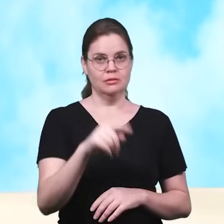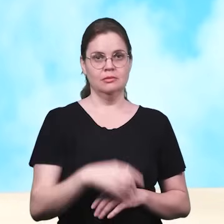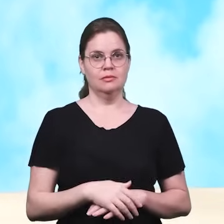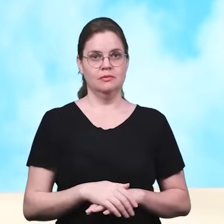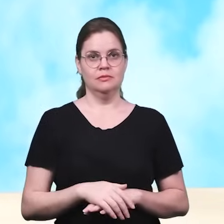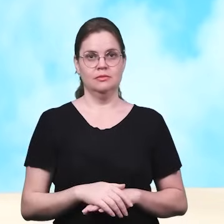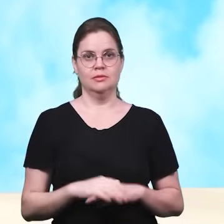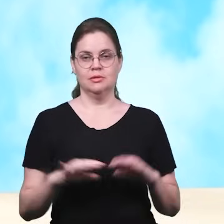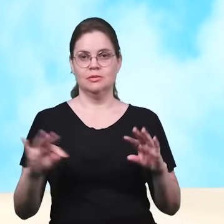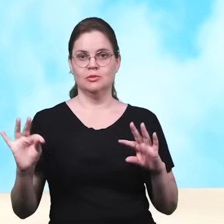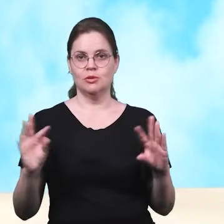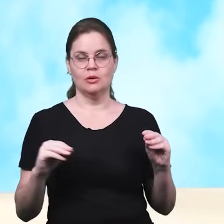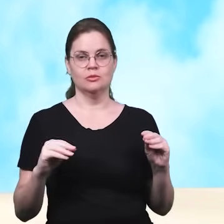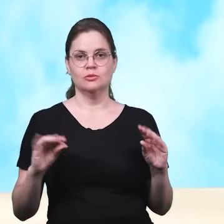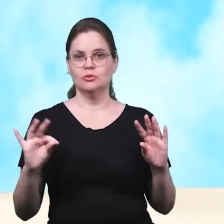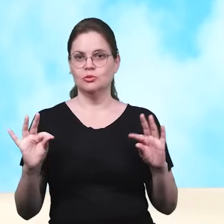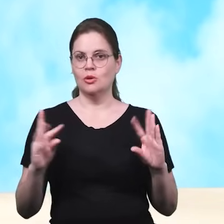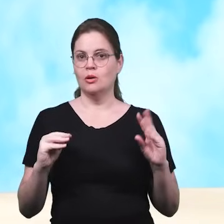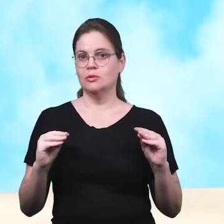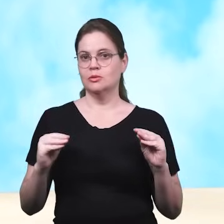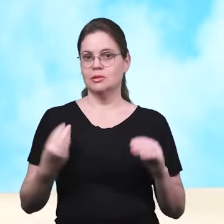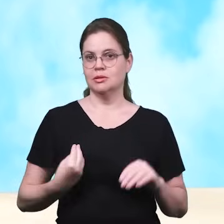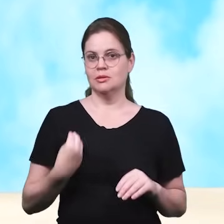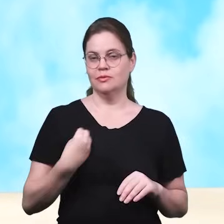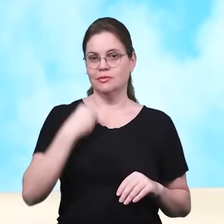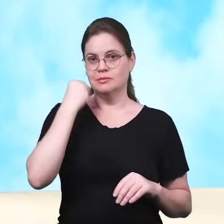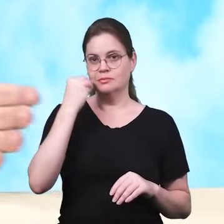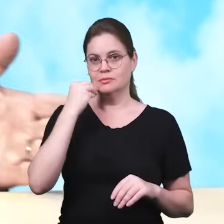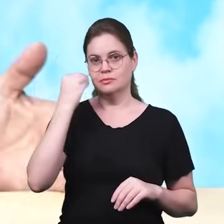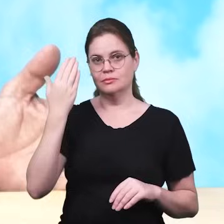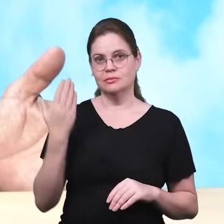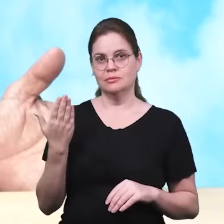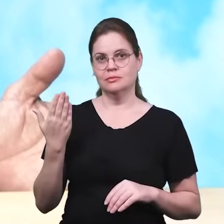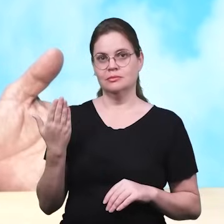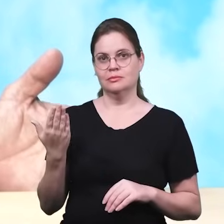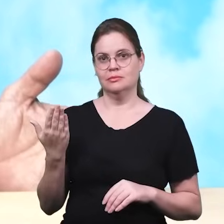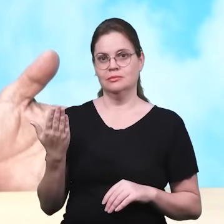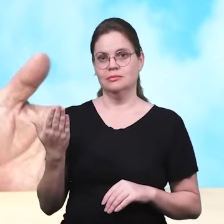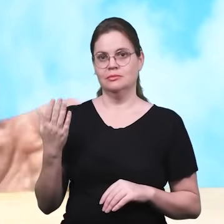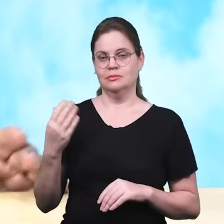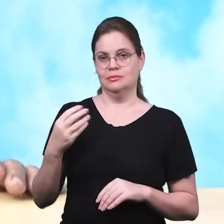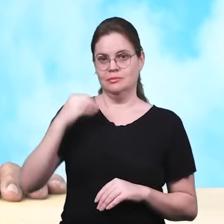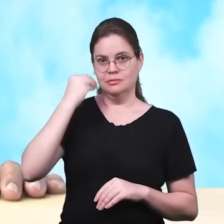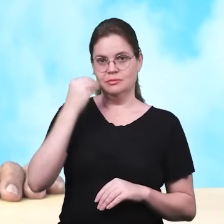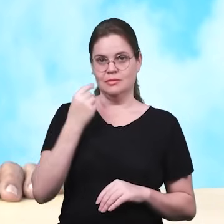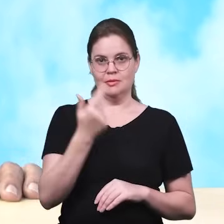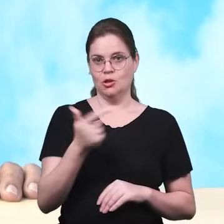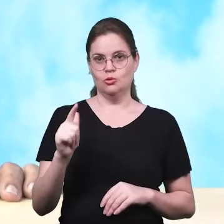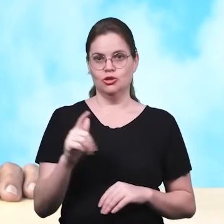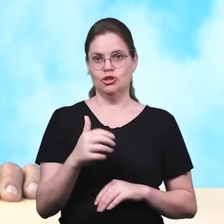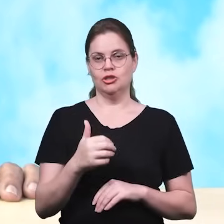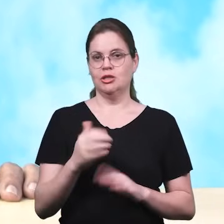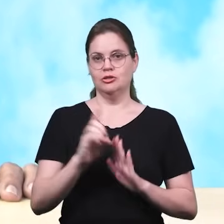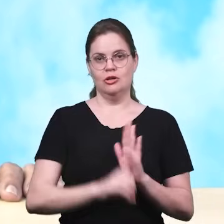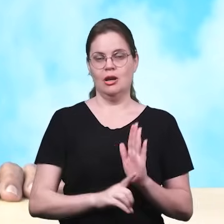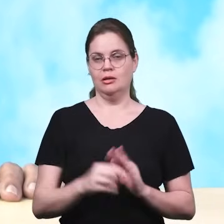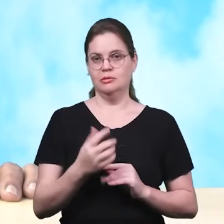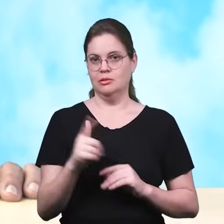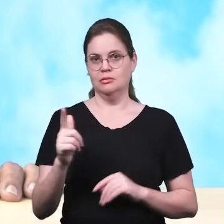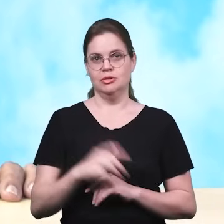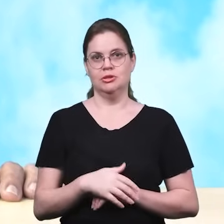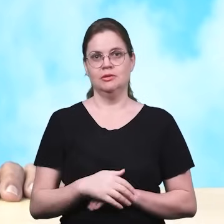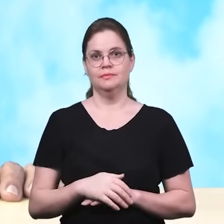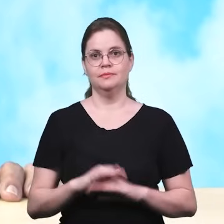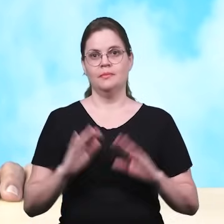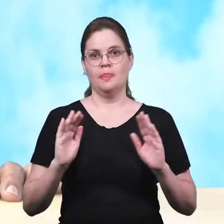todos que comem esse alimento falam: eu não era digno, eu não sou digno, mas